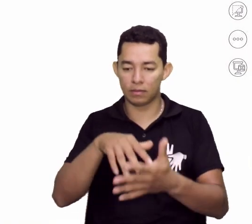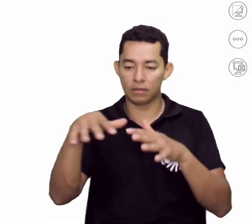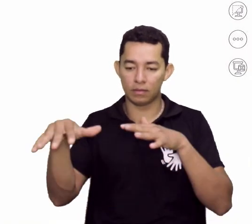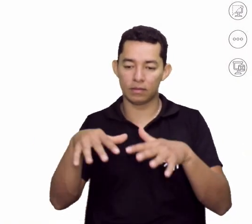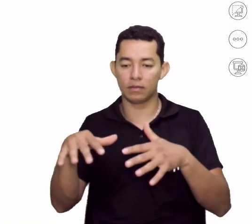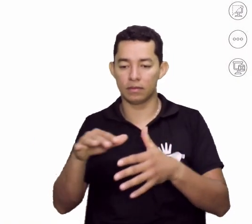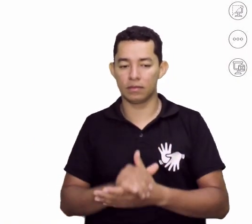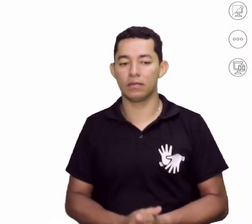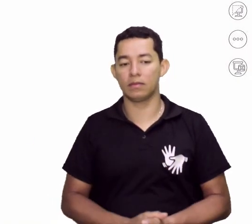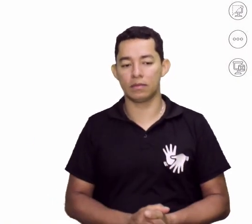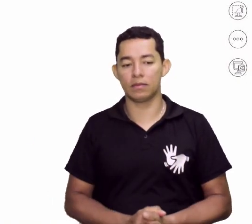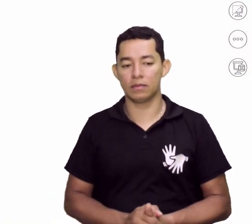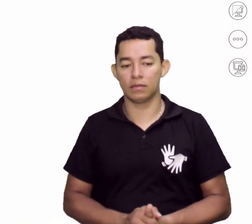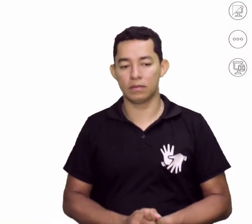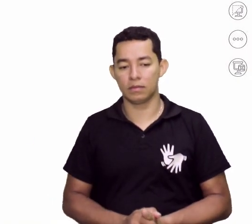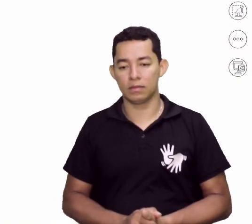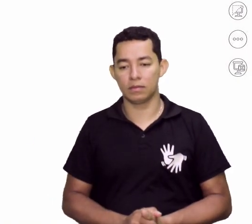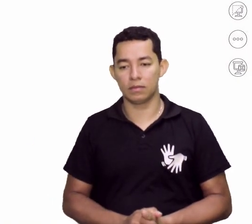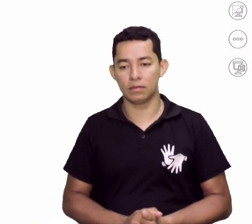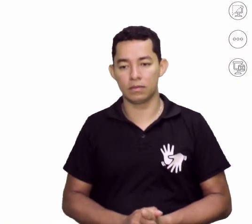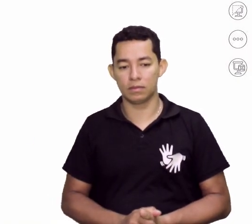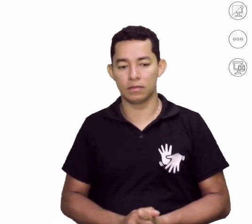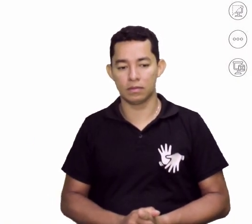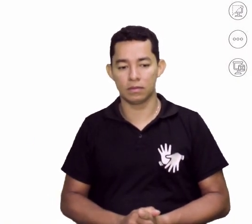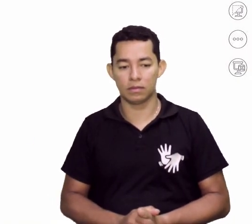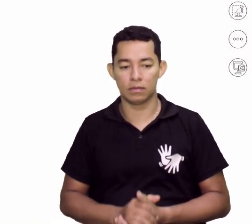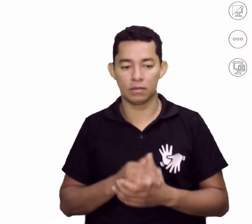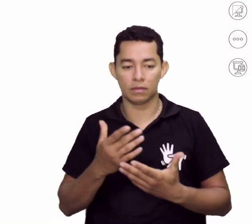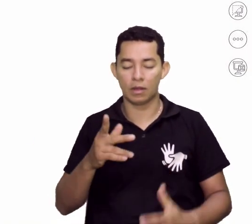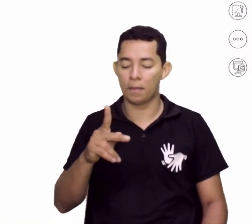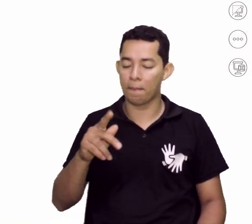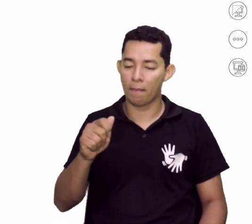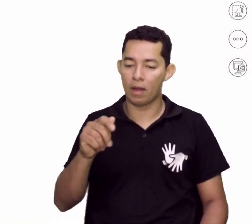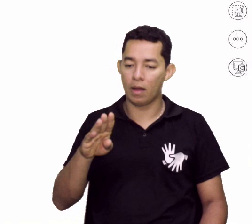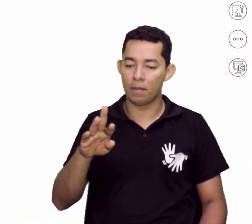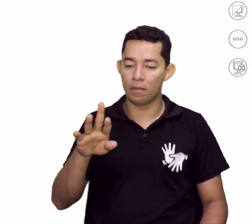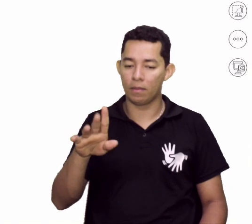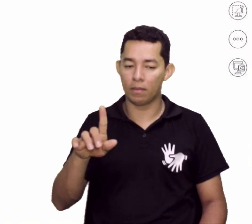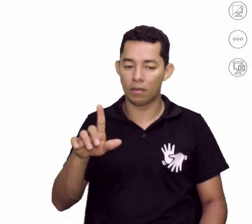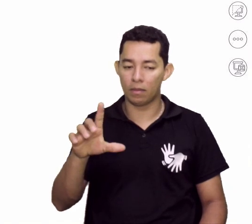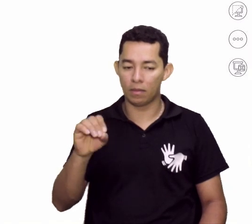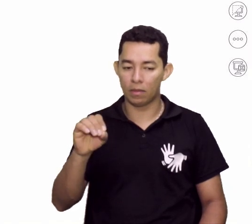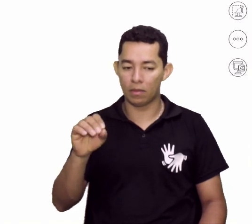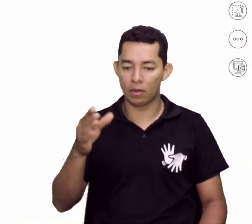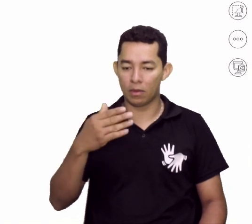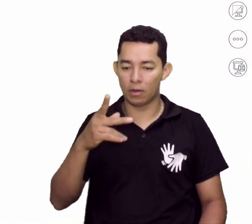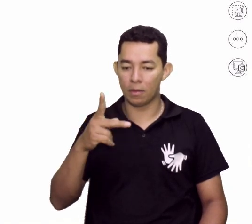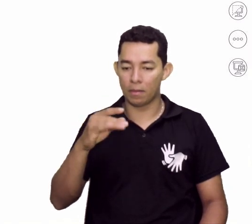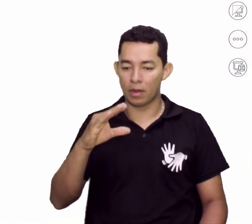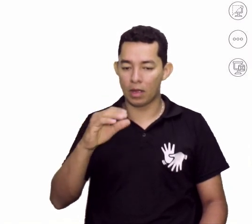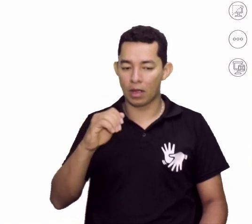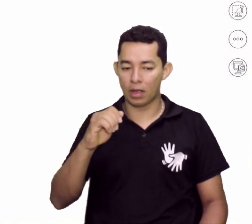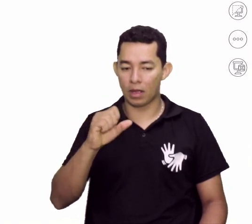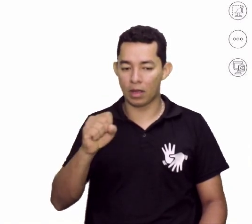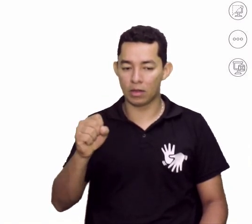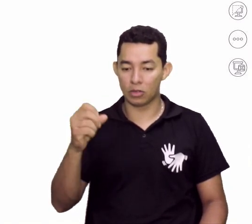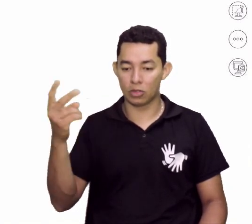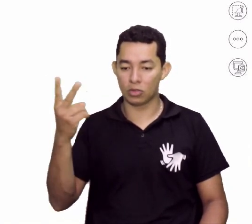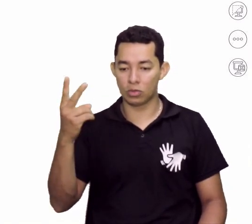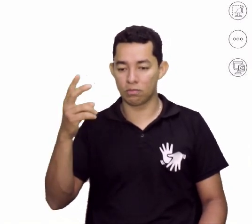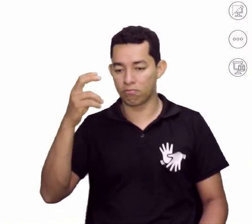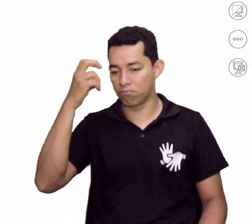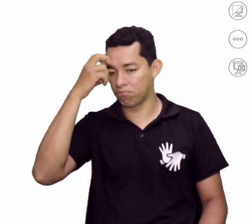então, né? Então, no caso aí do Pablo Picasso e o Georges Braque, né? Dois